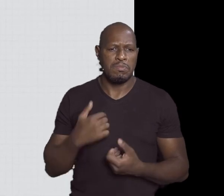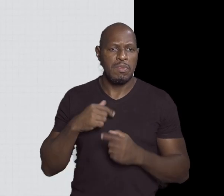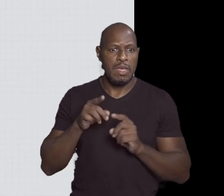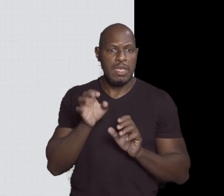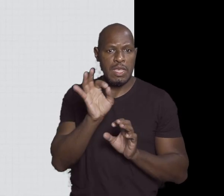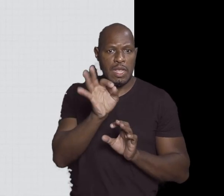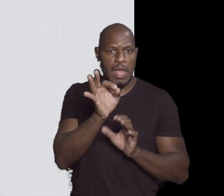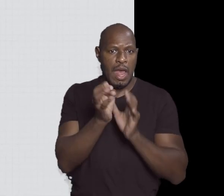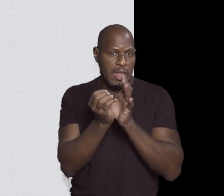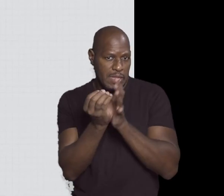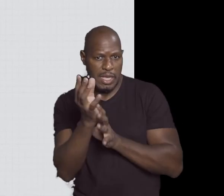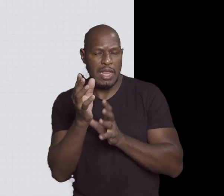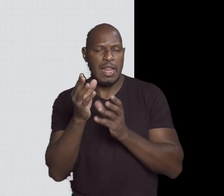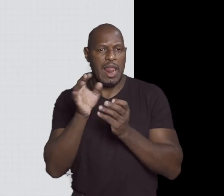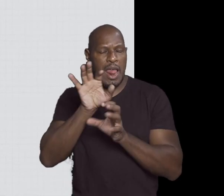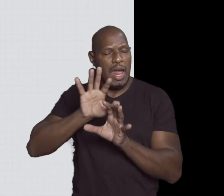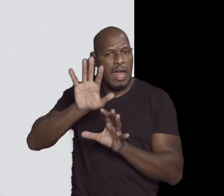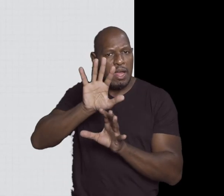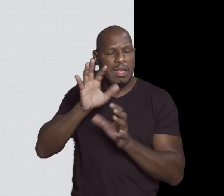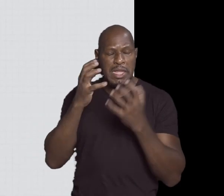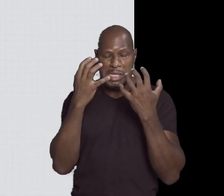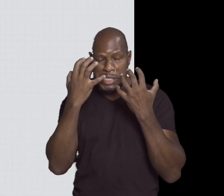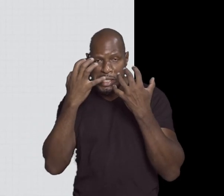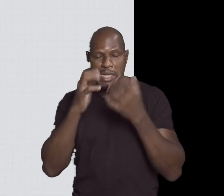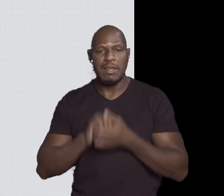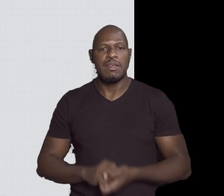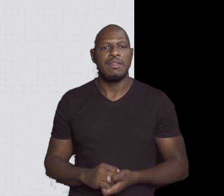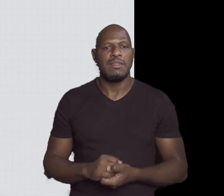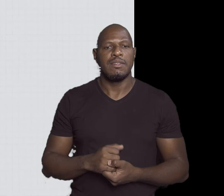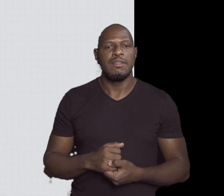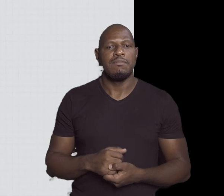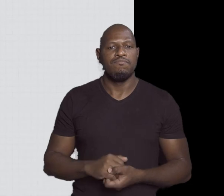para exatamente não criar ruído. Sei lá, isso